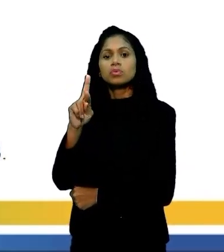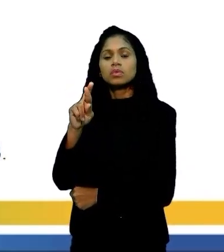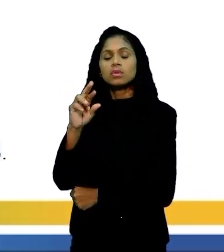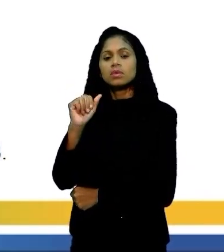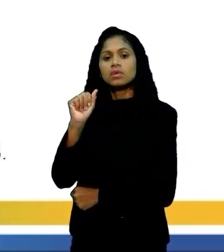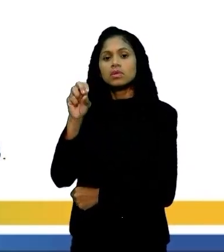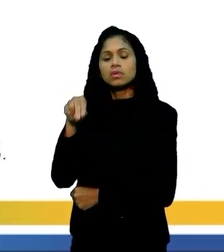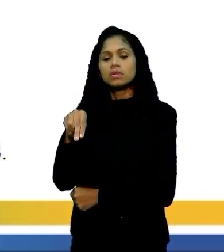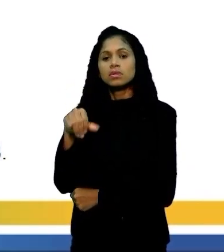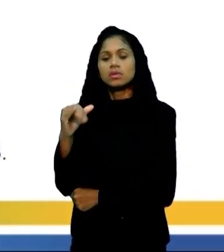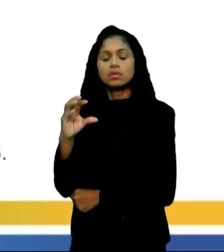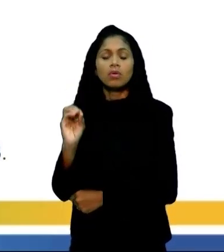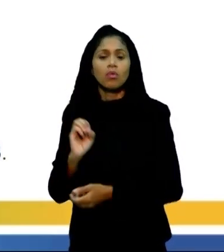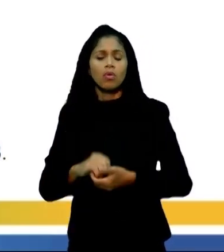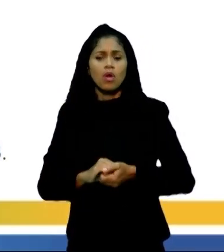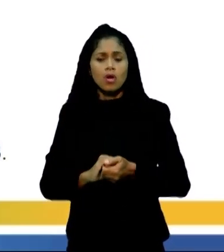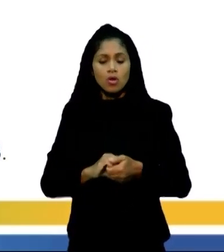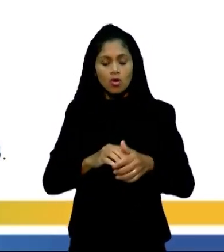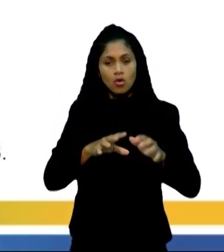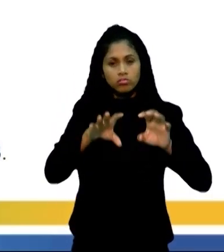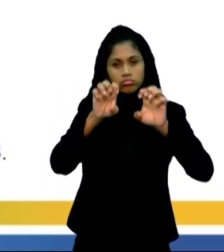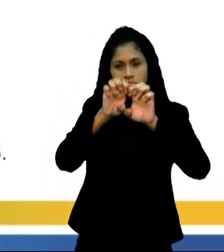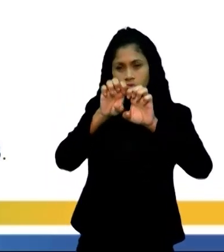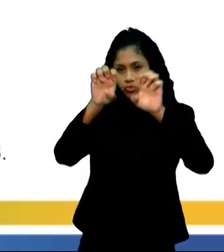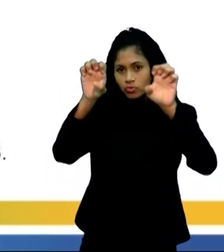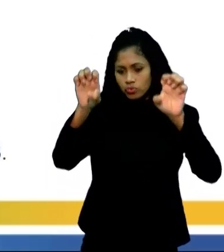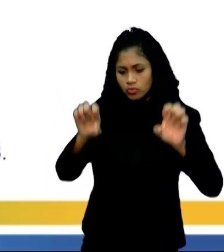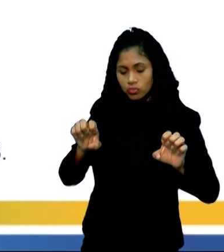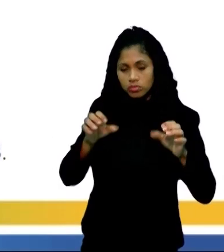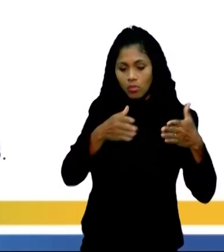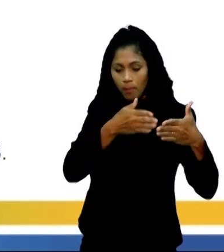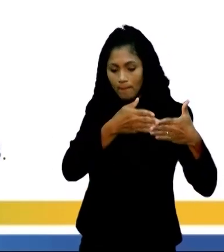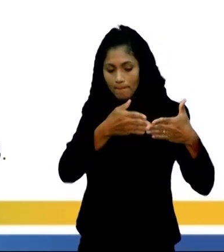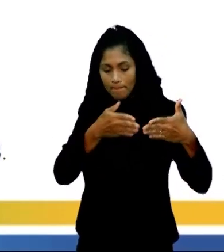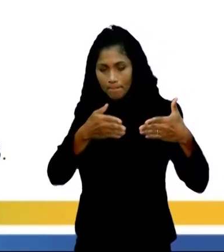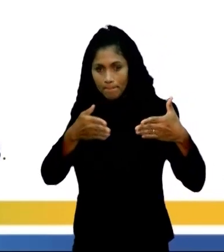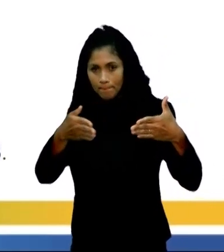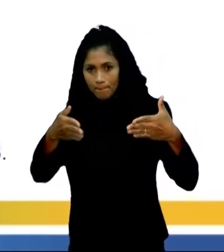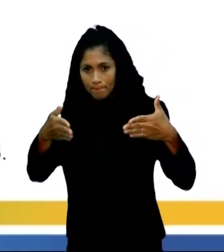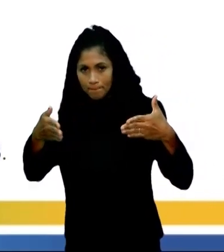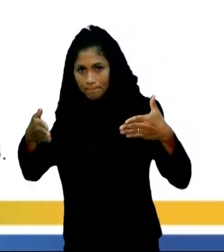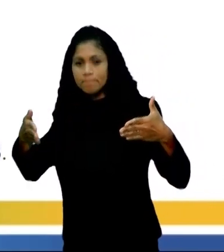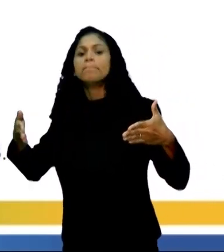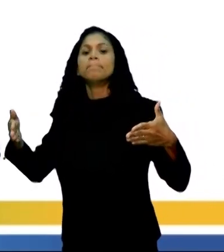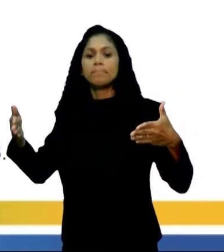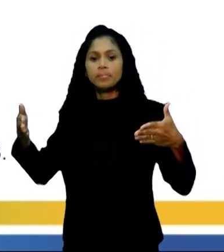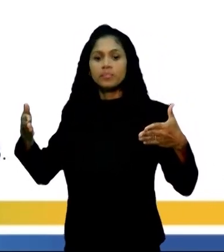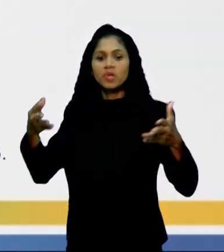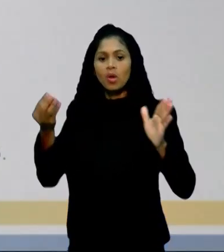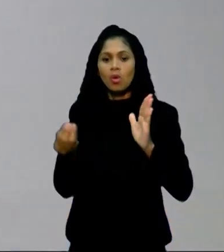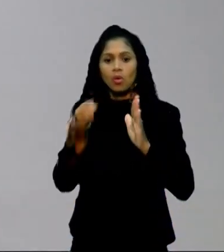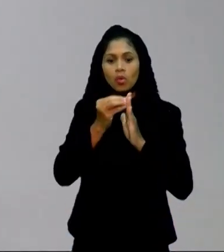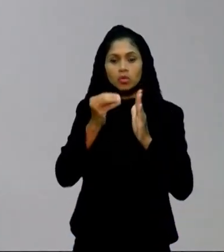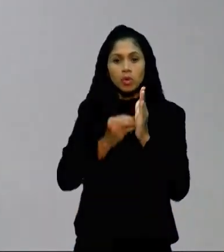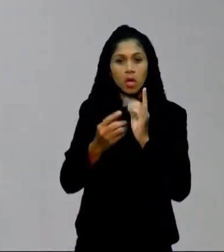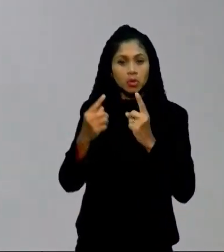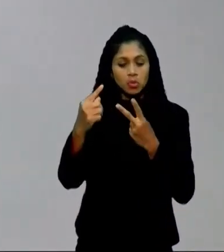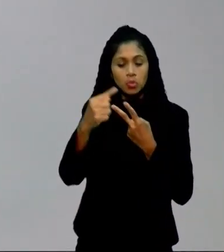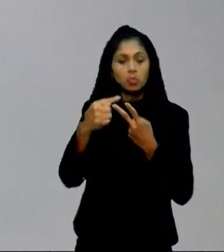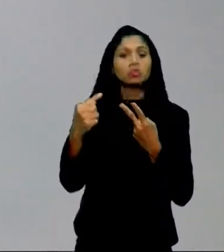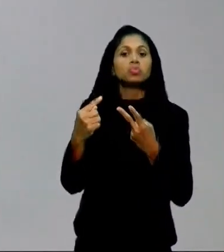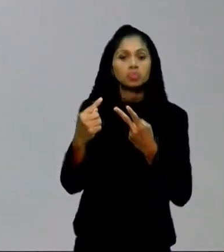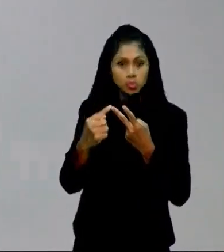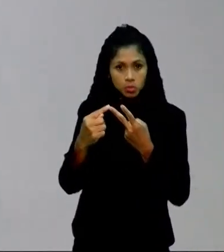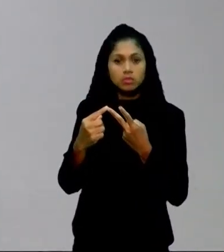tabela periódica, colocando a série dos lantanídeos e dos actinídeos, que são